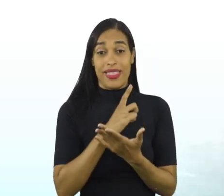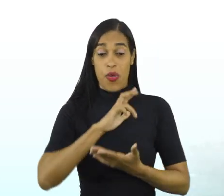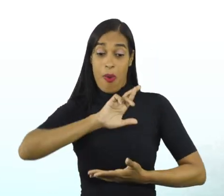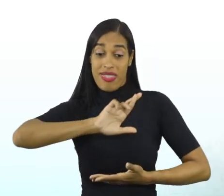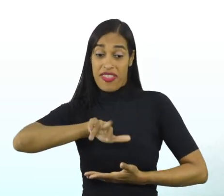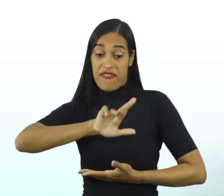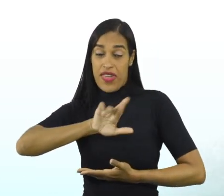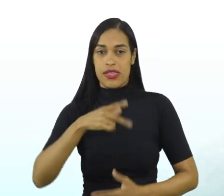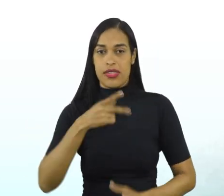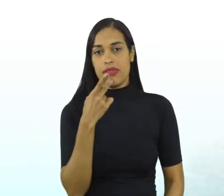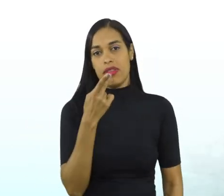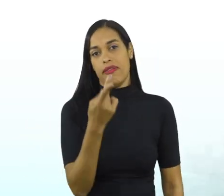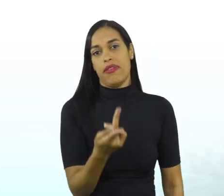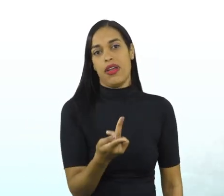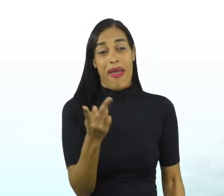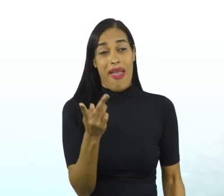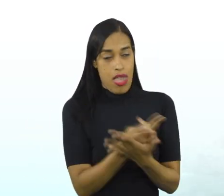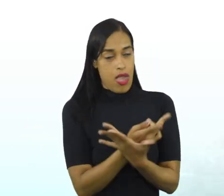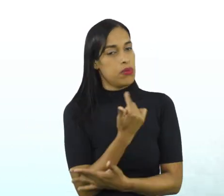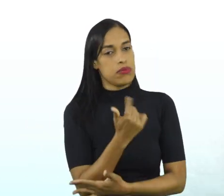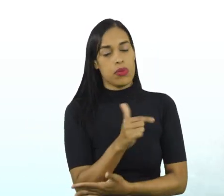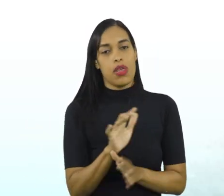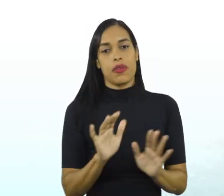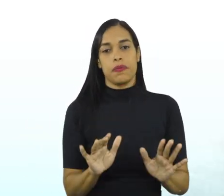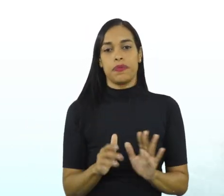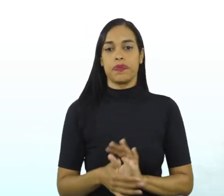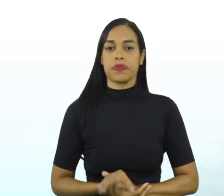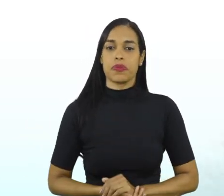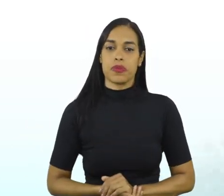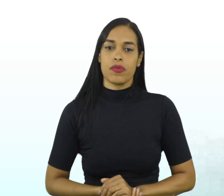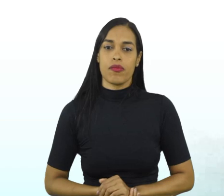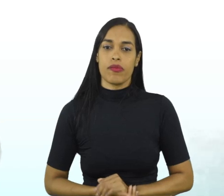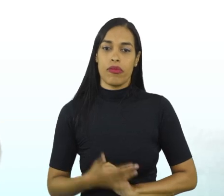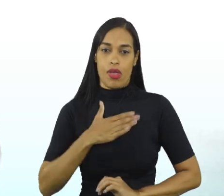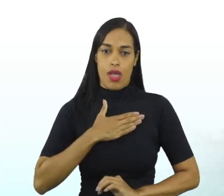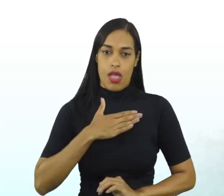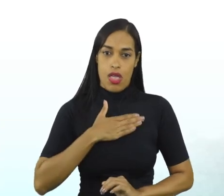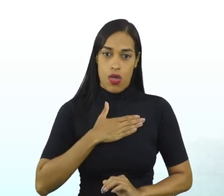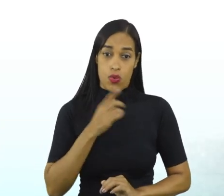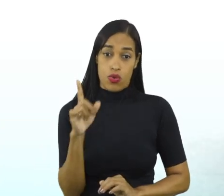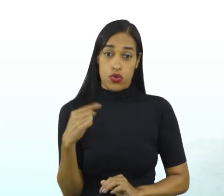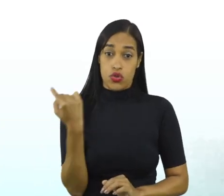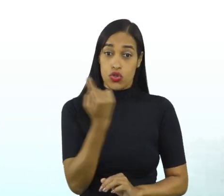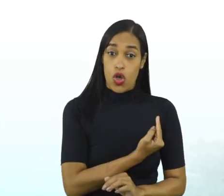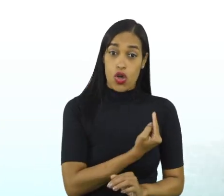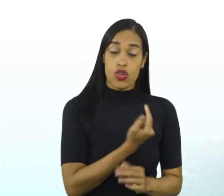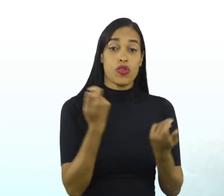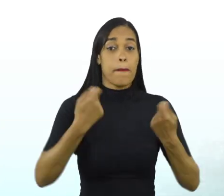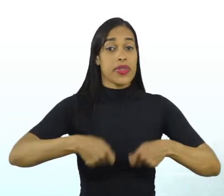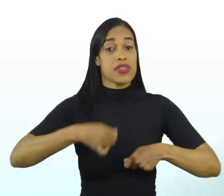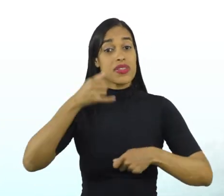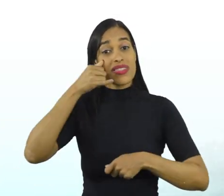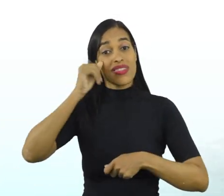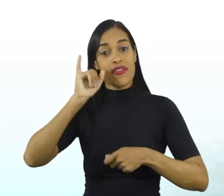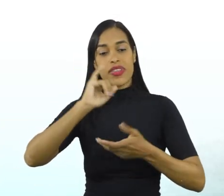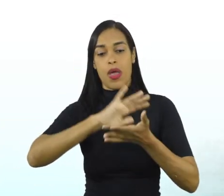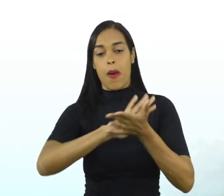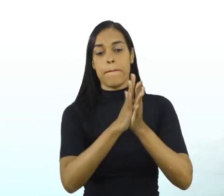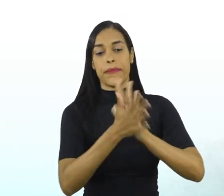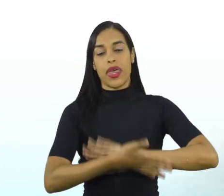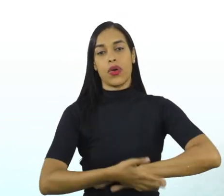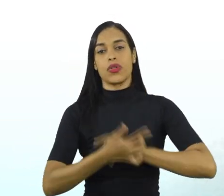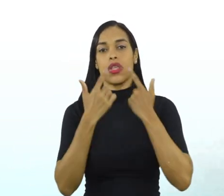erro. Há uma diferença de falar. Ok? Então, ó, nós temos que evitar